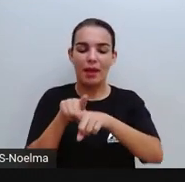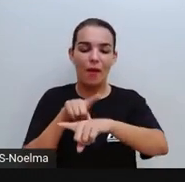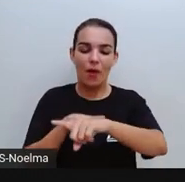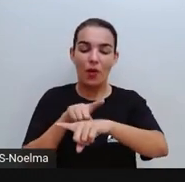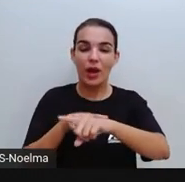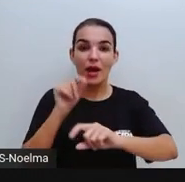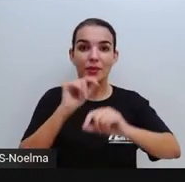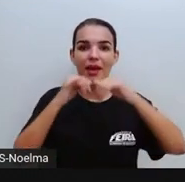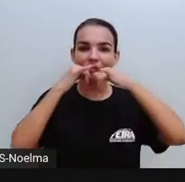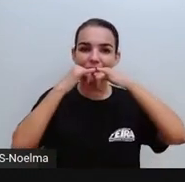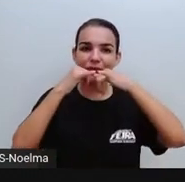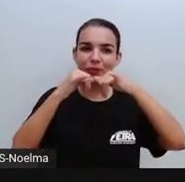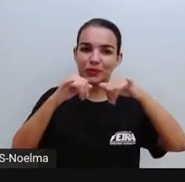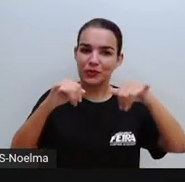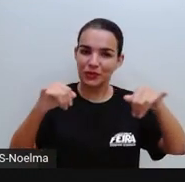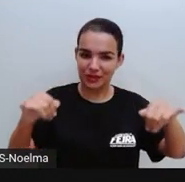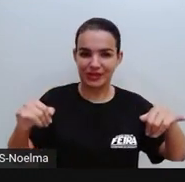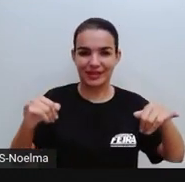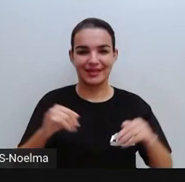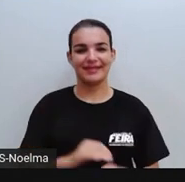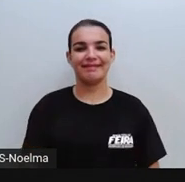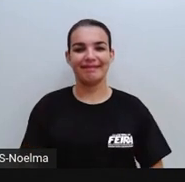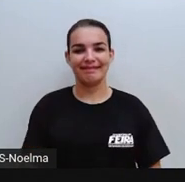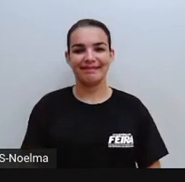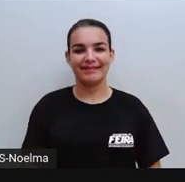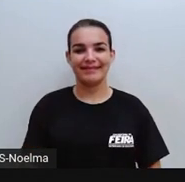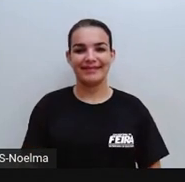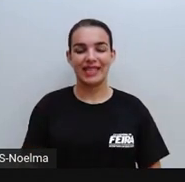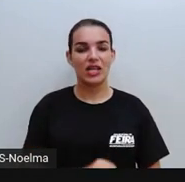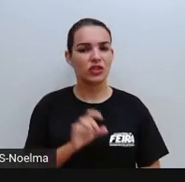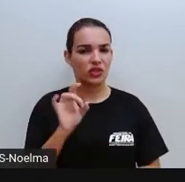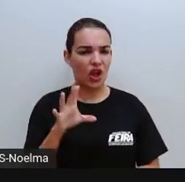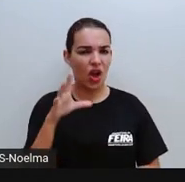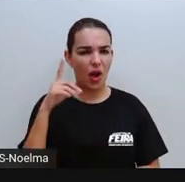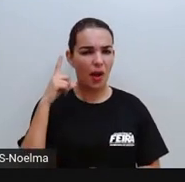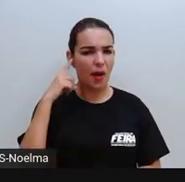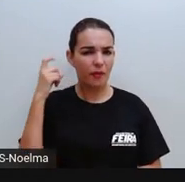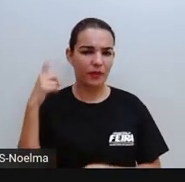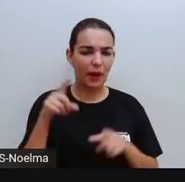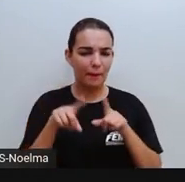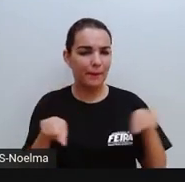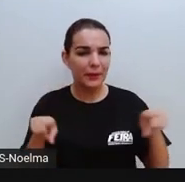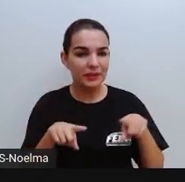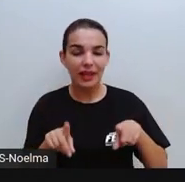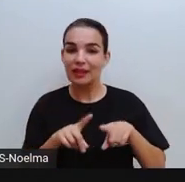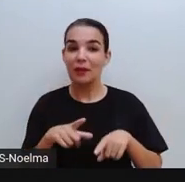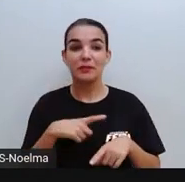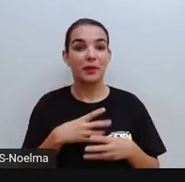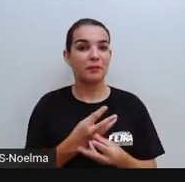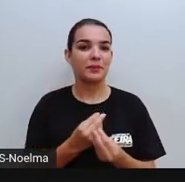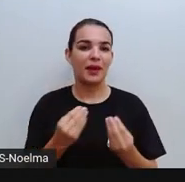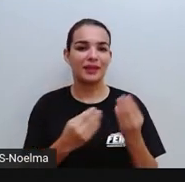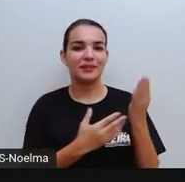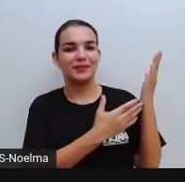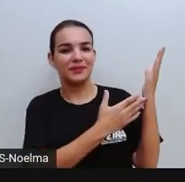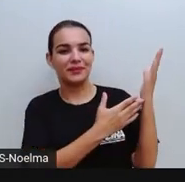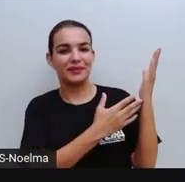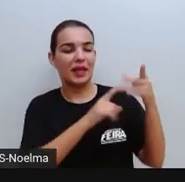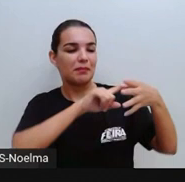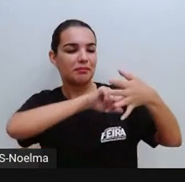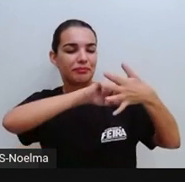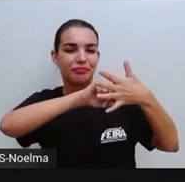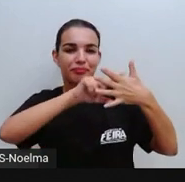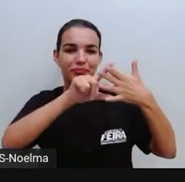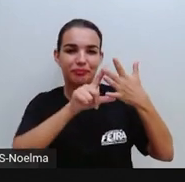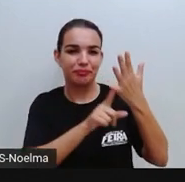da Rádio ou não é só é para gente ouvir música Tá bom e quais são essas rádios para Olha lá